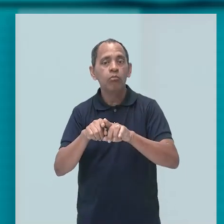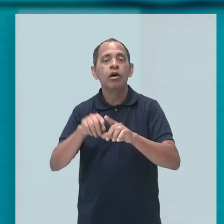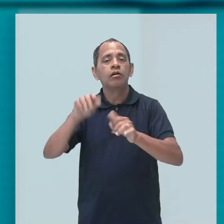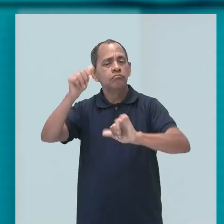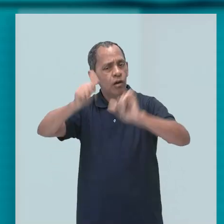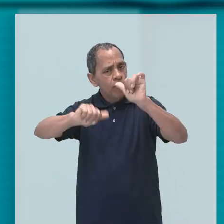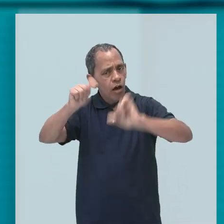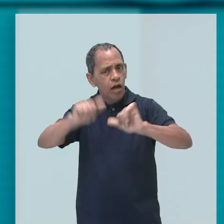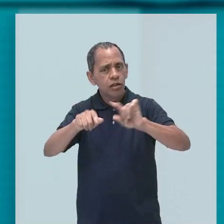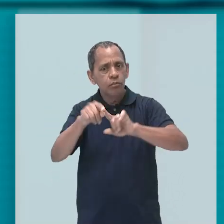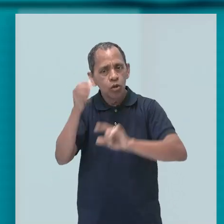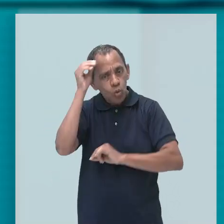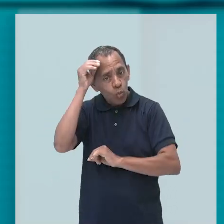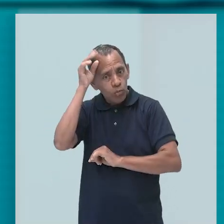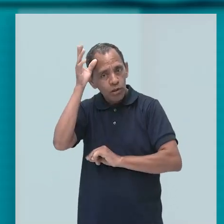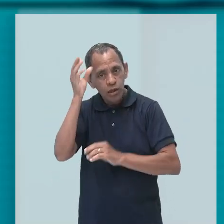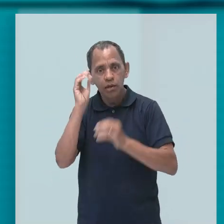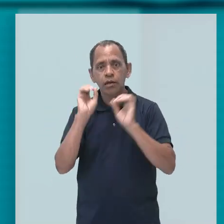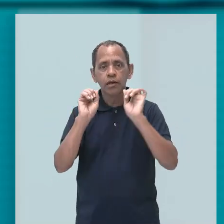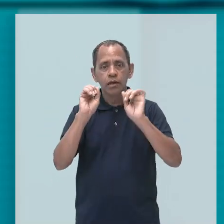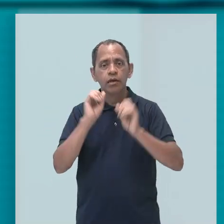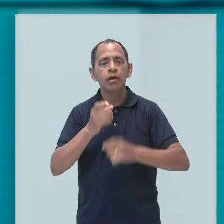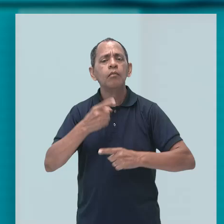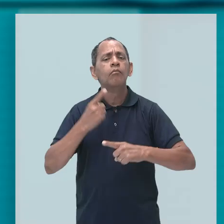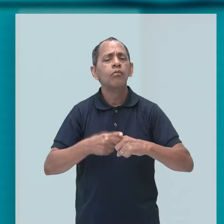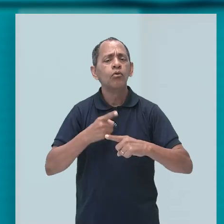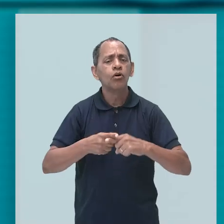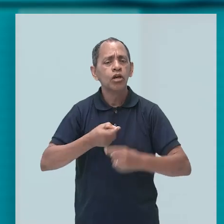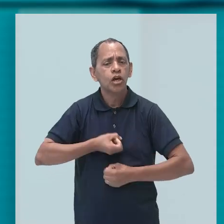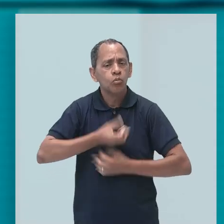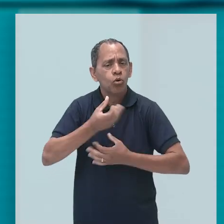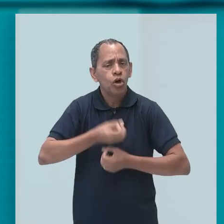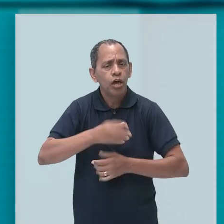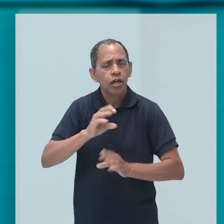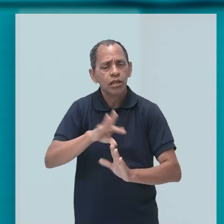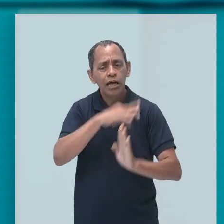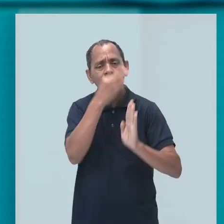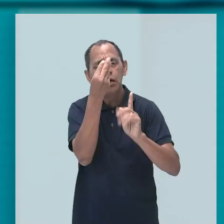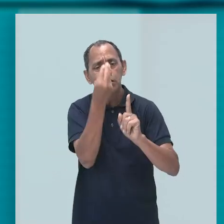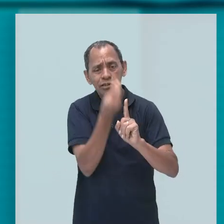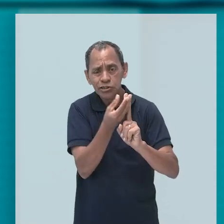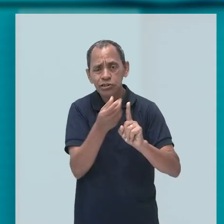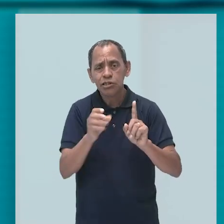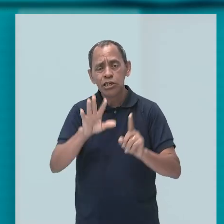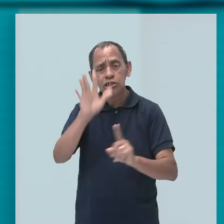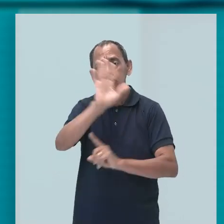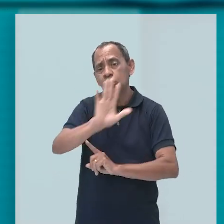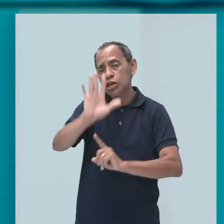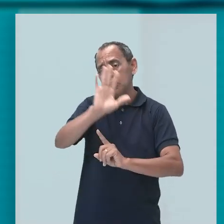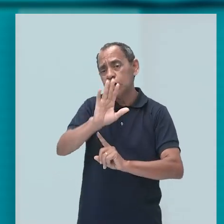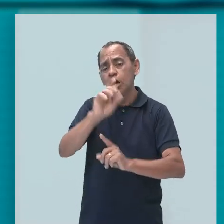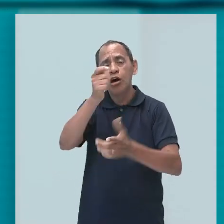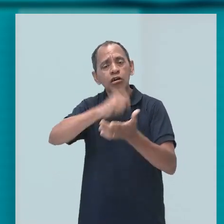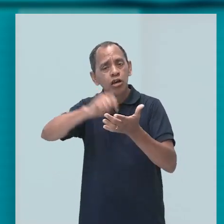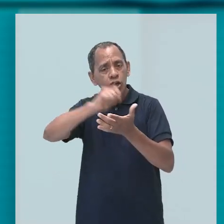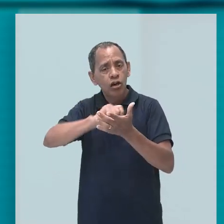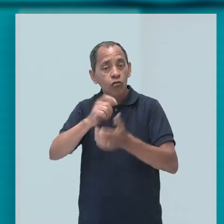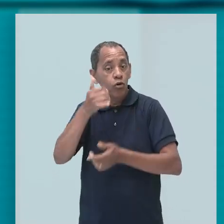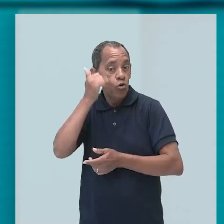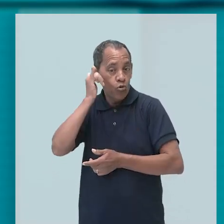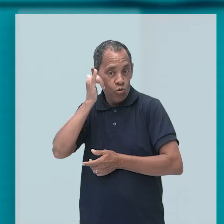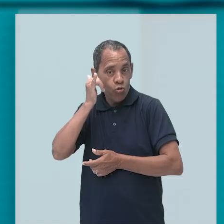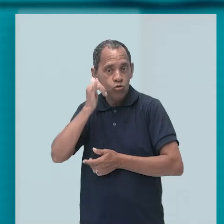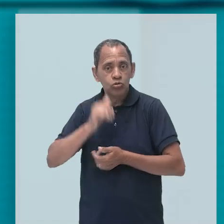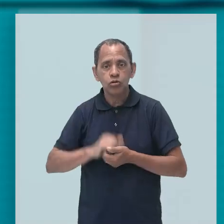e compreender por que o poeta ou o artista, de um modo geral, que escreveu contos, mais adiante teremos um